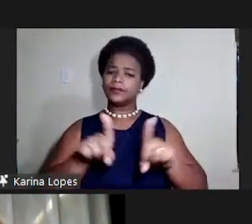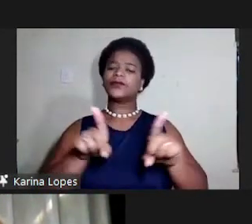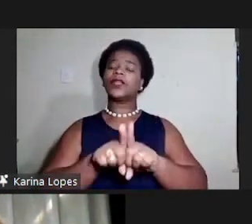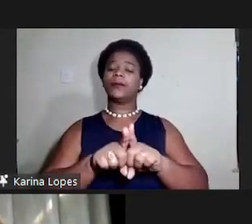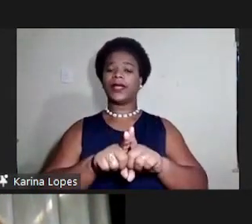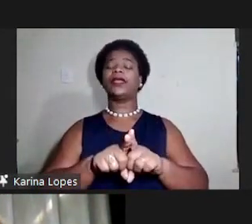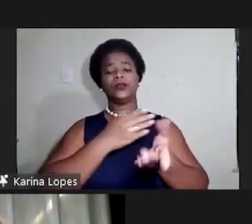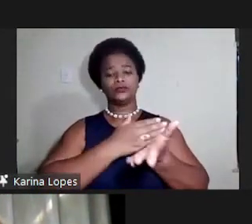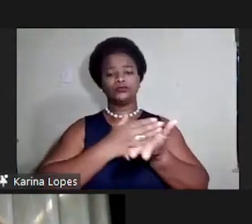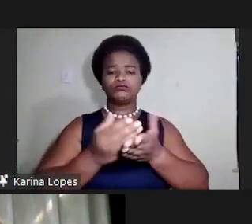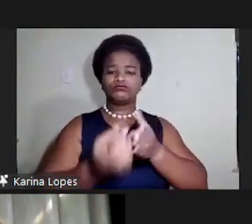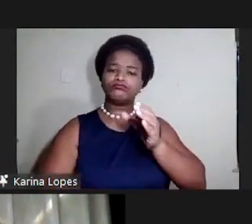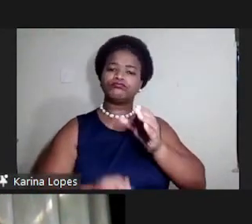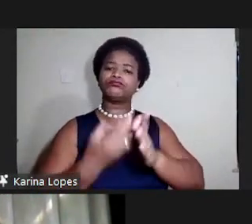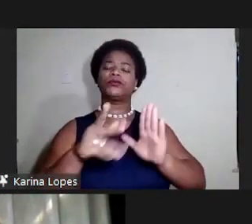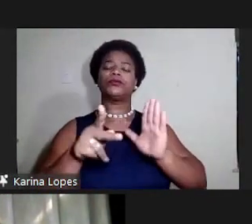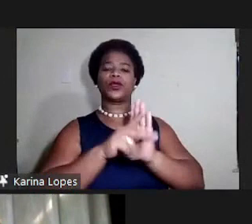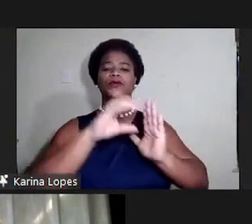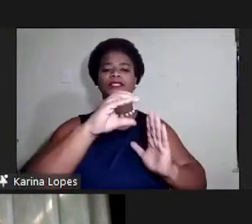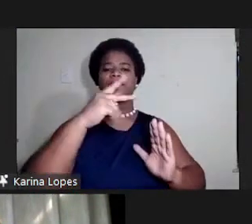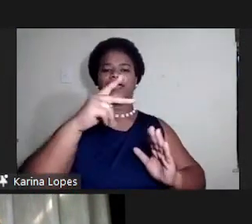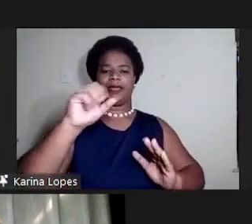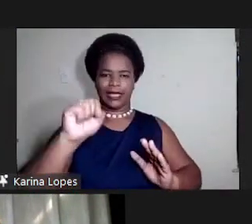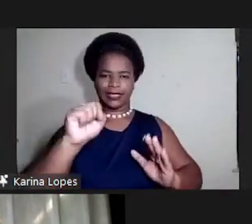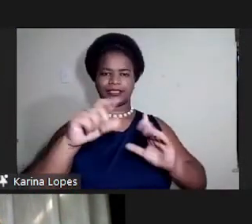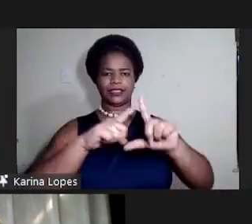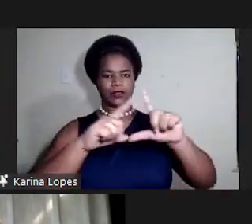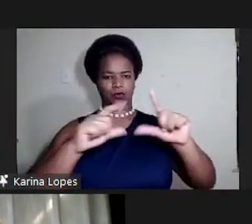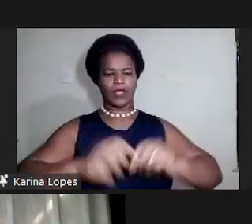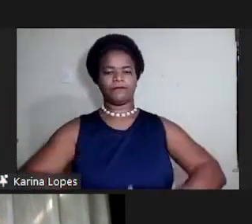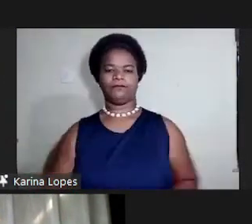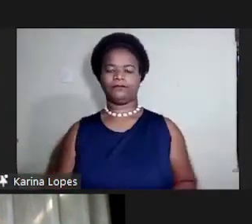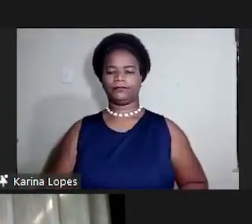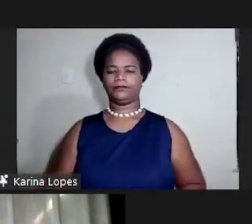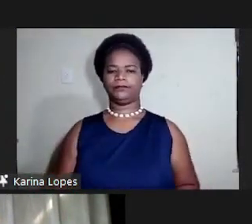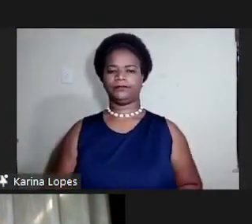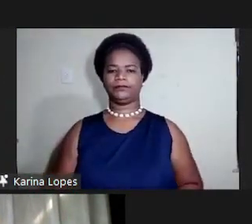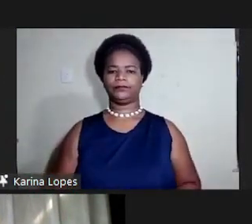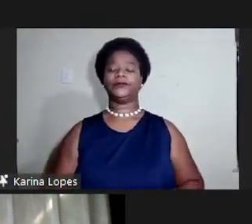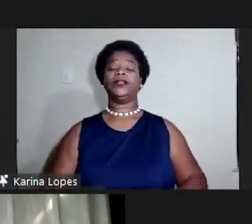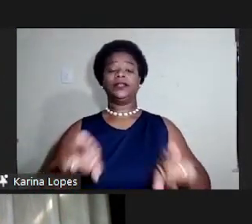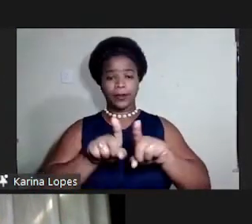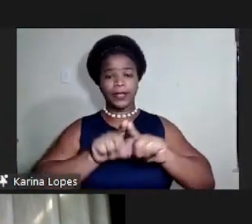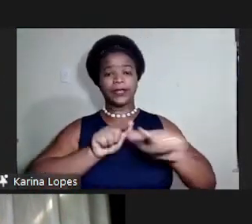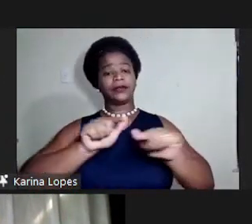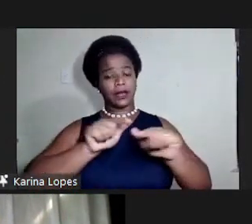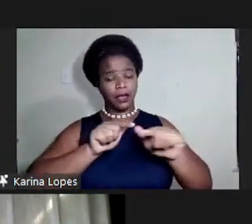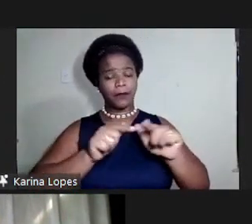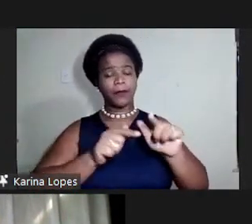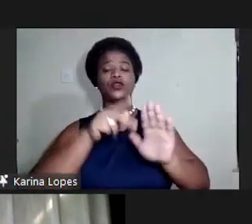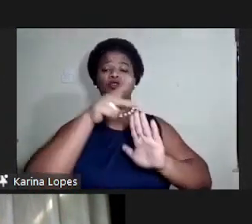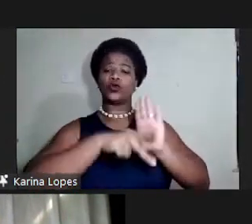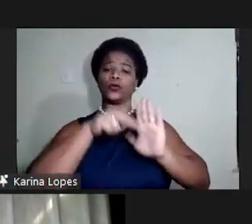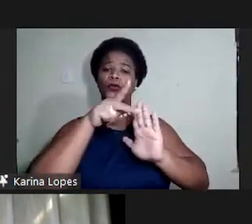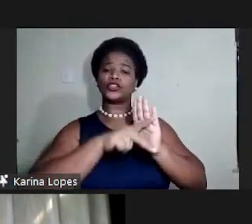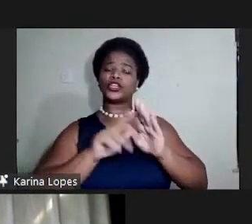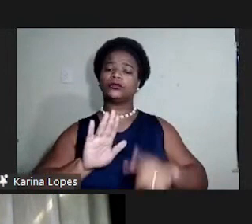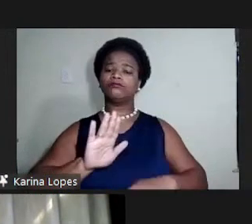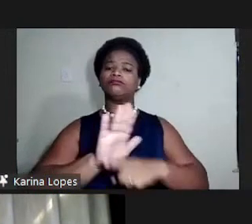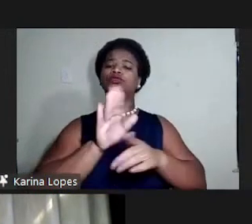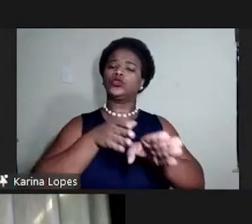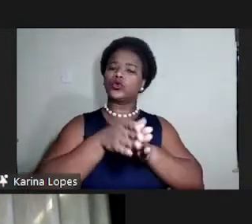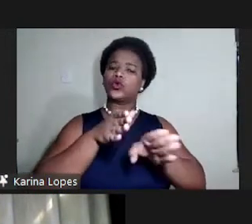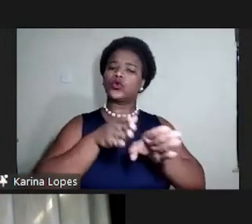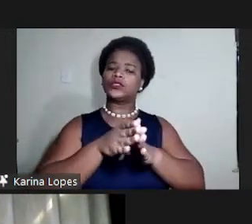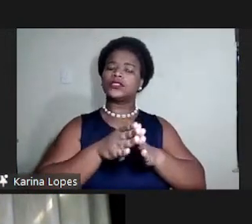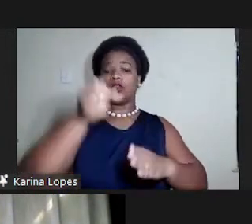implementados pelo CPS da UFJF. Atuou nos projetos colaboração ao Conselho Municipal de Habitação